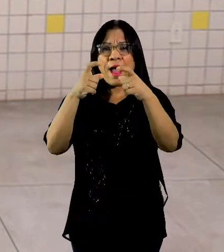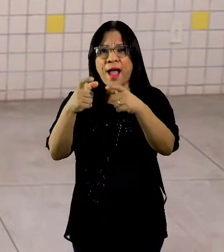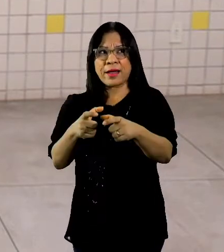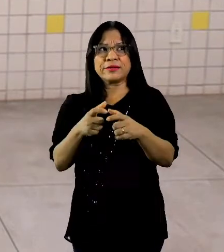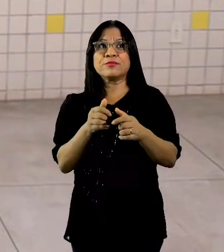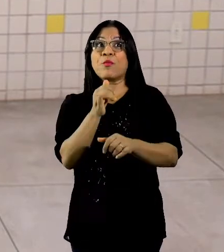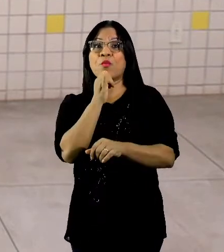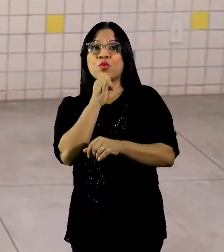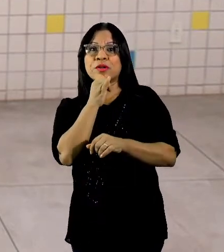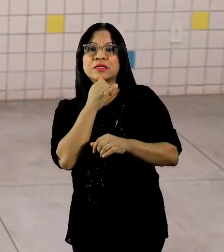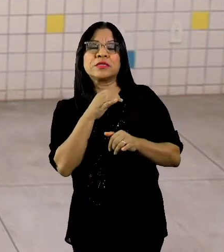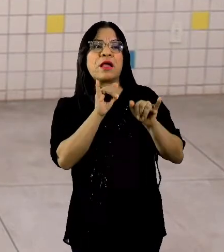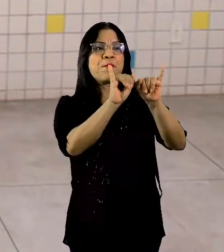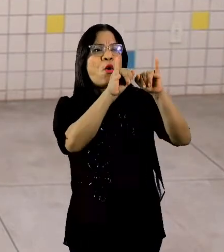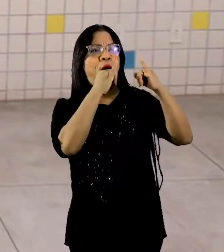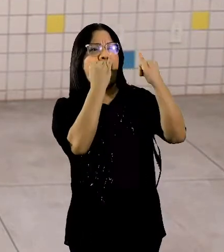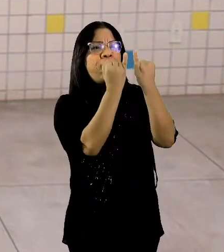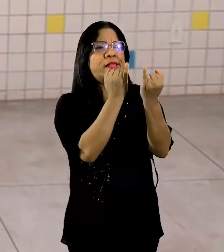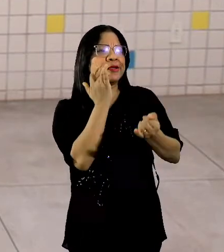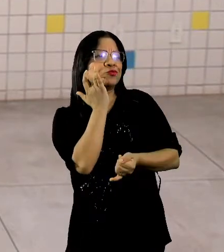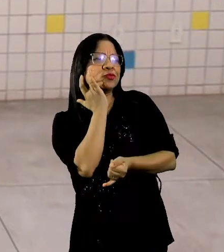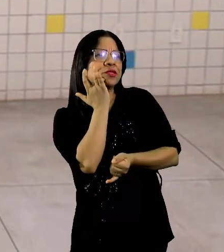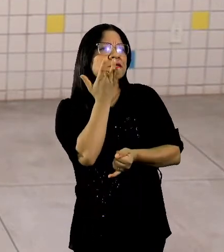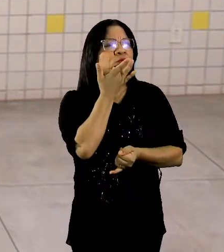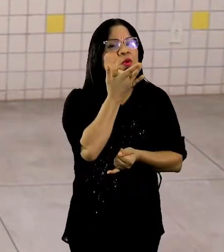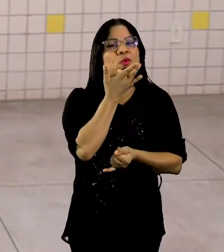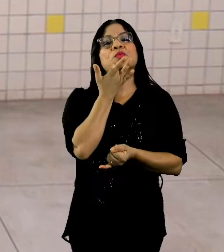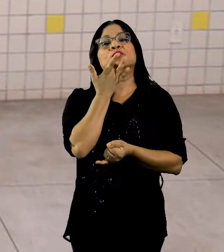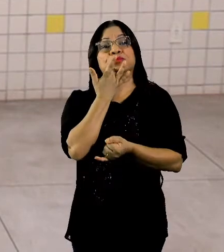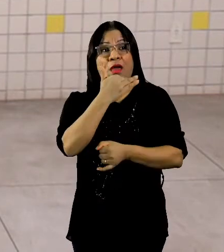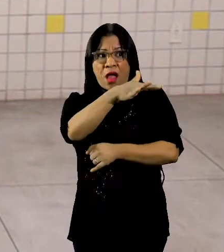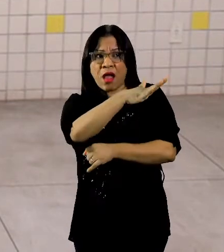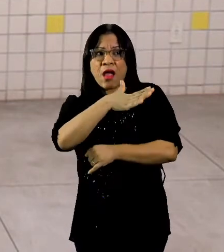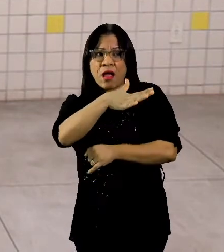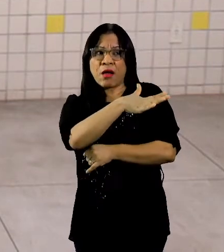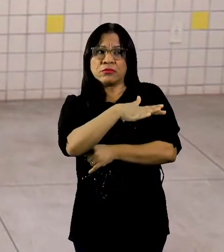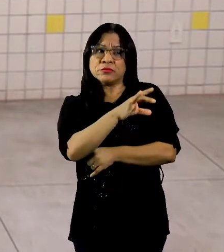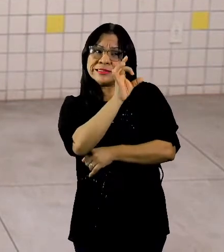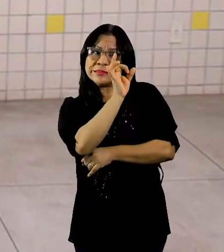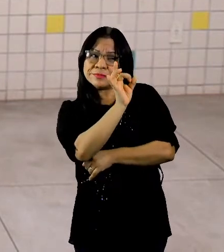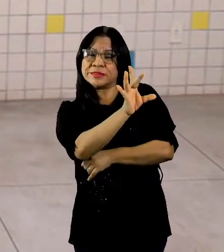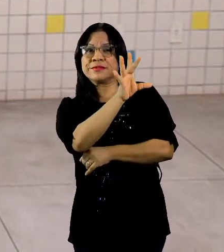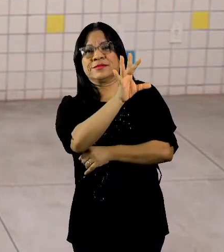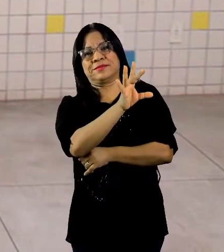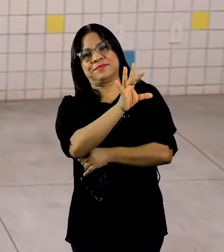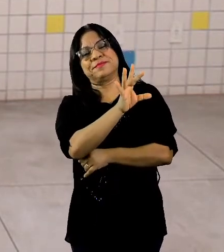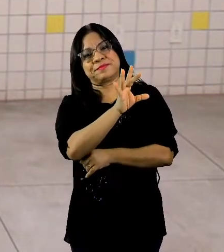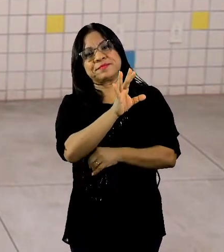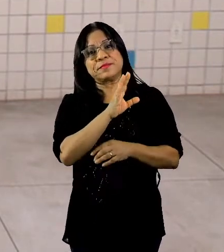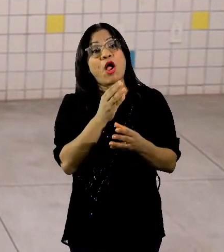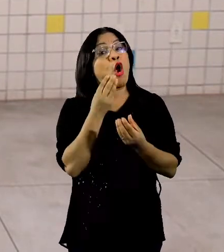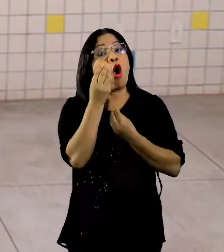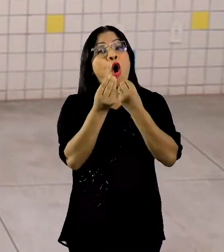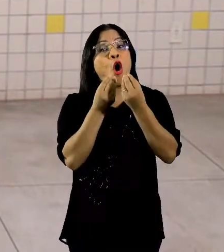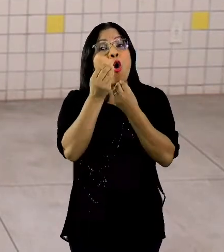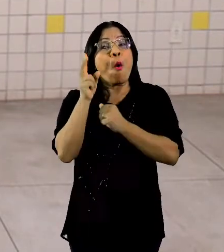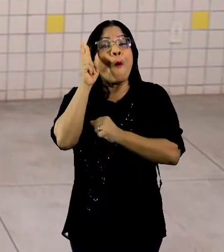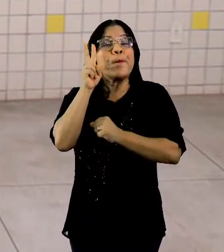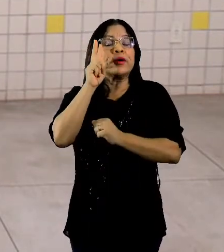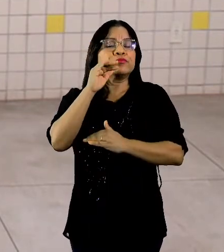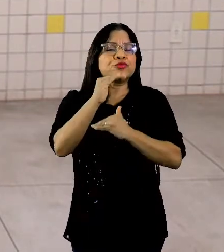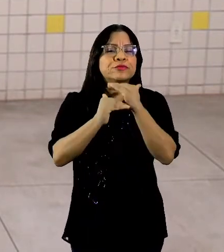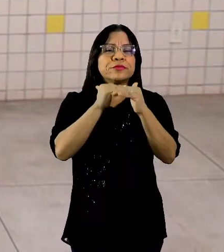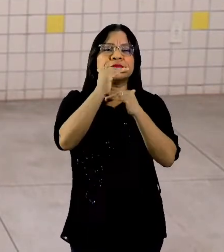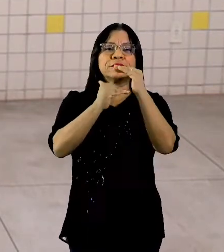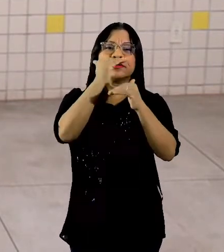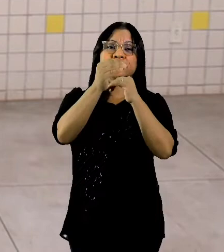tem um espaço bem específico, a ilha. Como acontece toda a história? Como se desenvolve a história? As